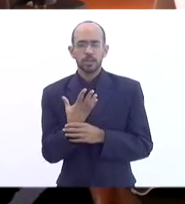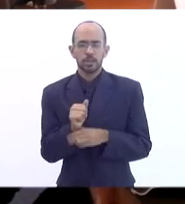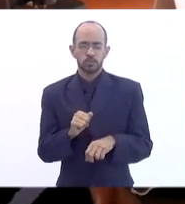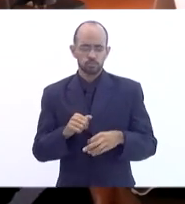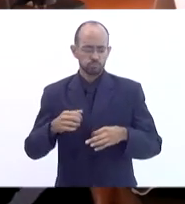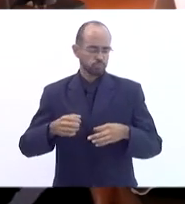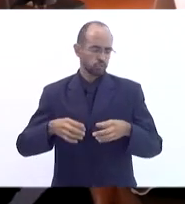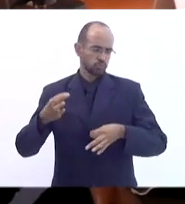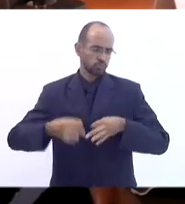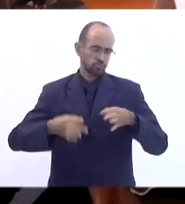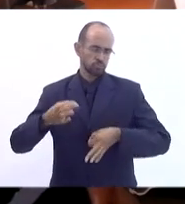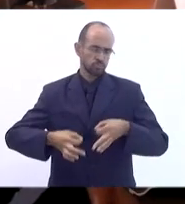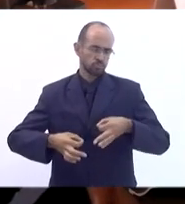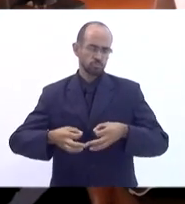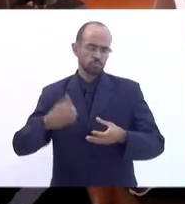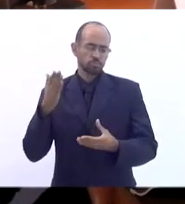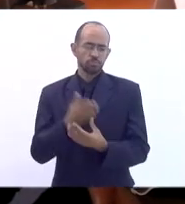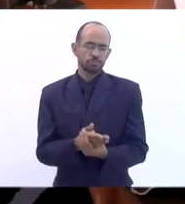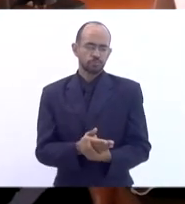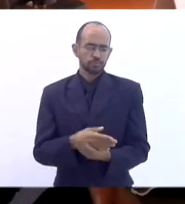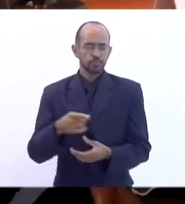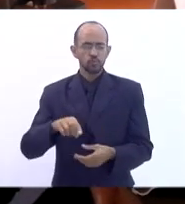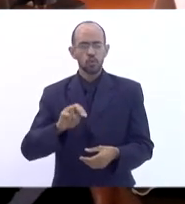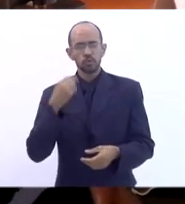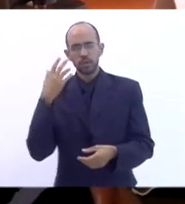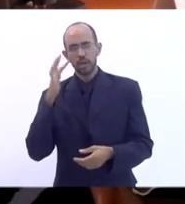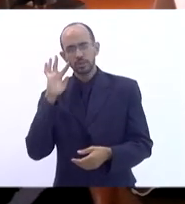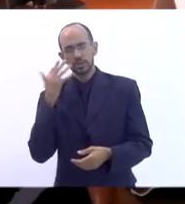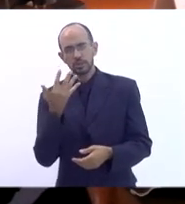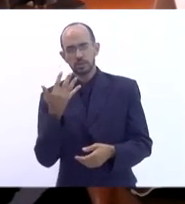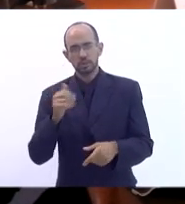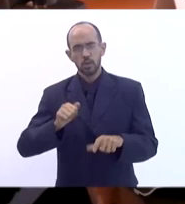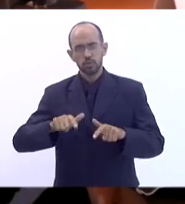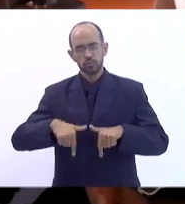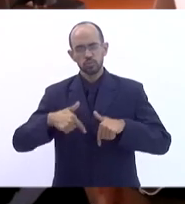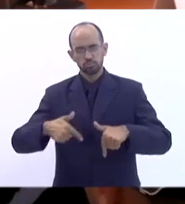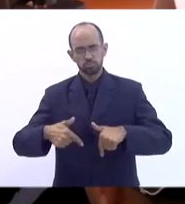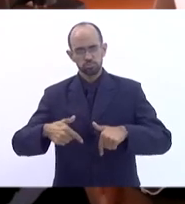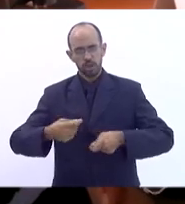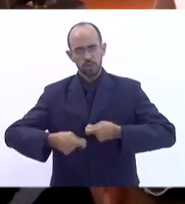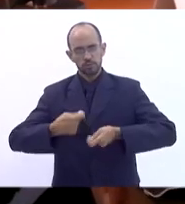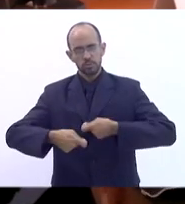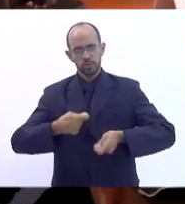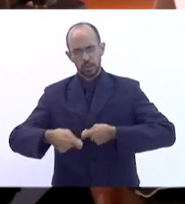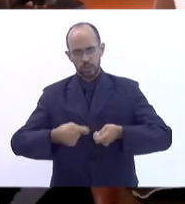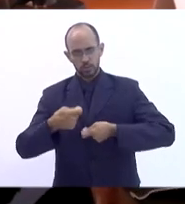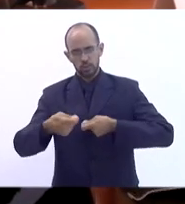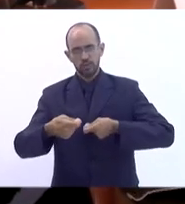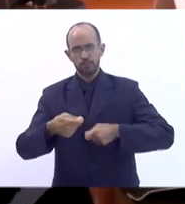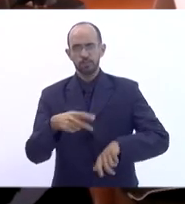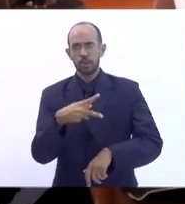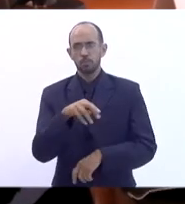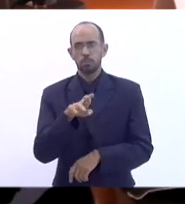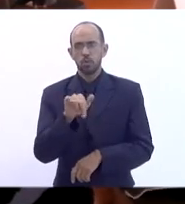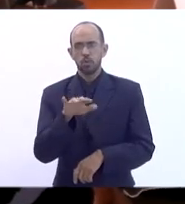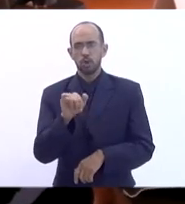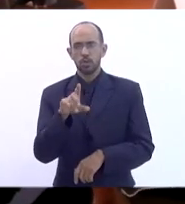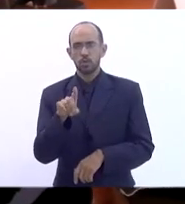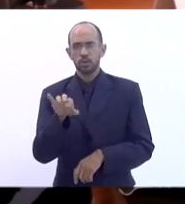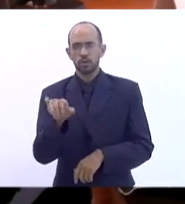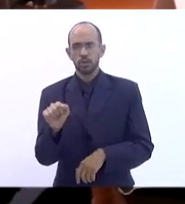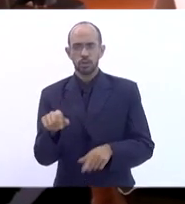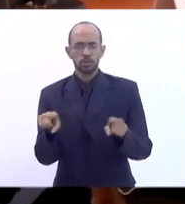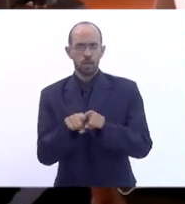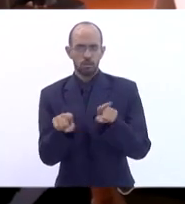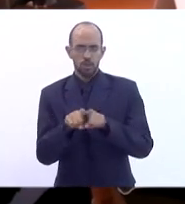judicializa São ou na tomada de decisões administrativas é sempre muito importante assim como a própria Procuradoria da Assembleia Legislativa